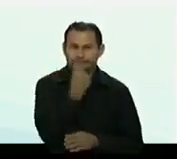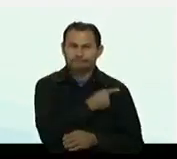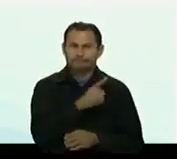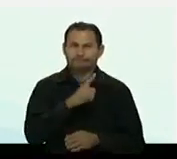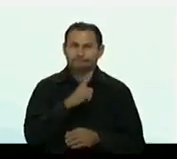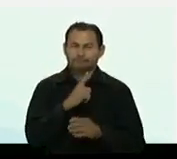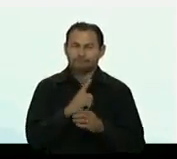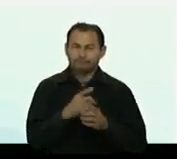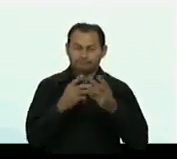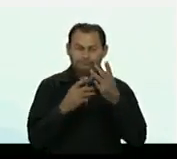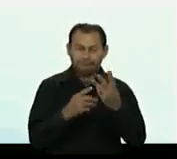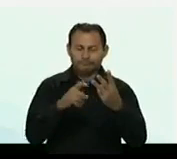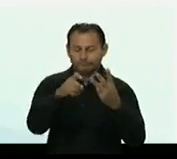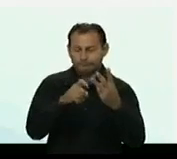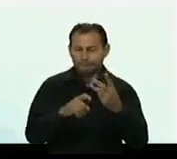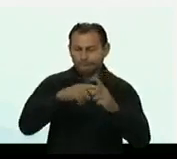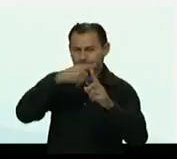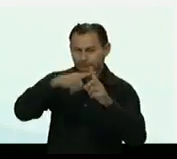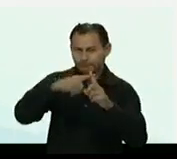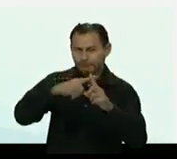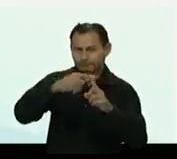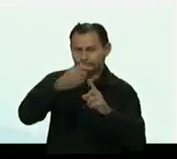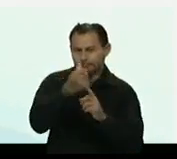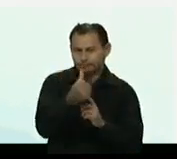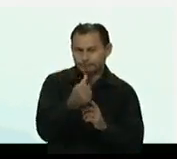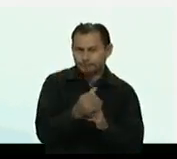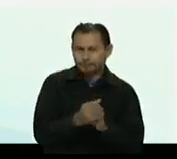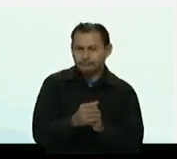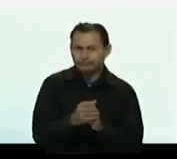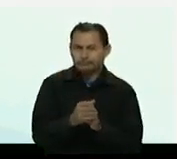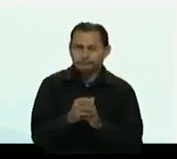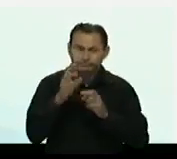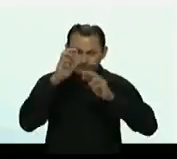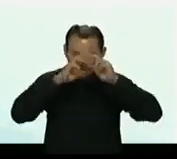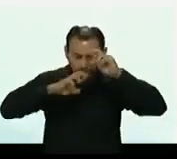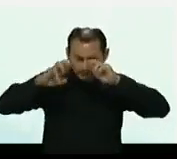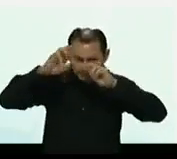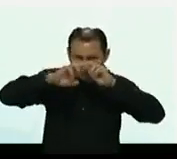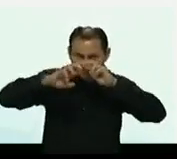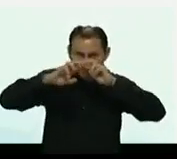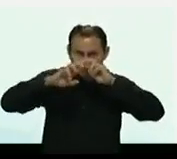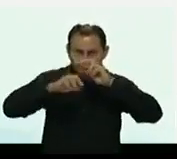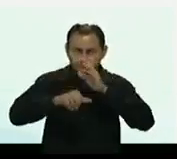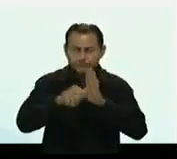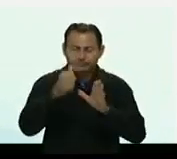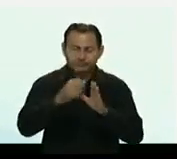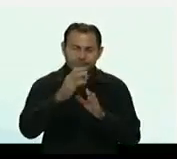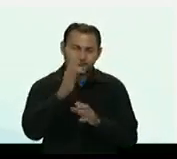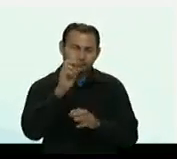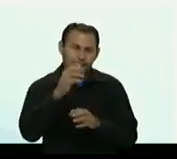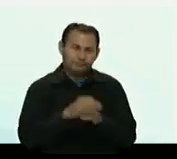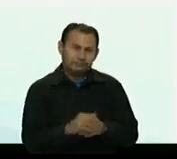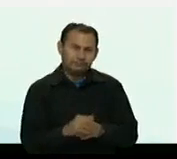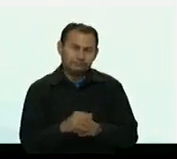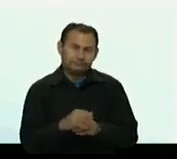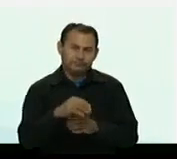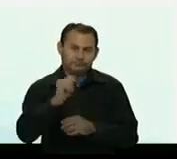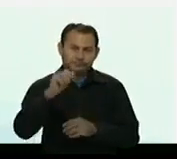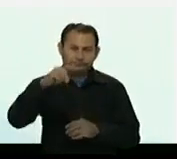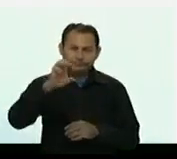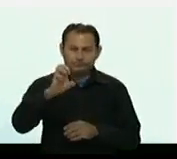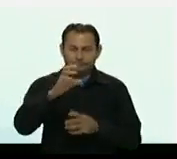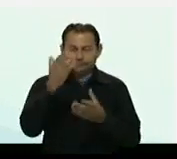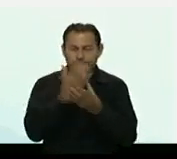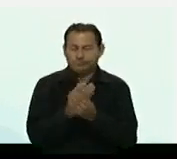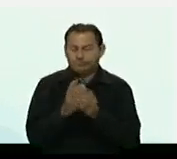temos 3x mais 6. Analisando aqui, nós temos que a nossa primeira função da Voo de Táxi